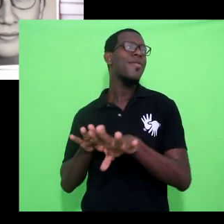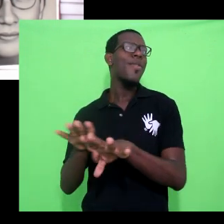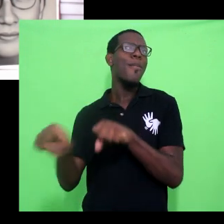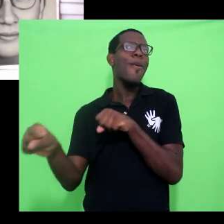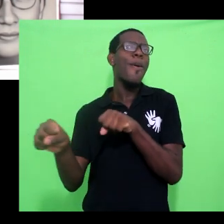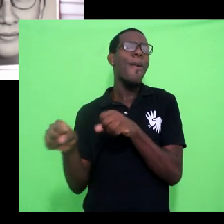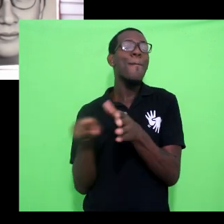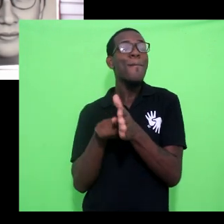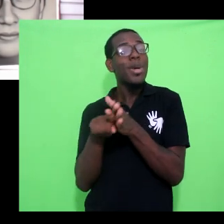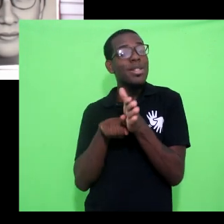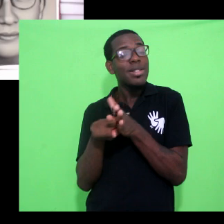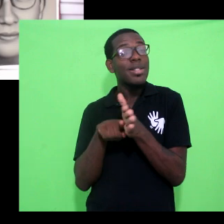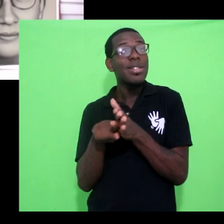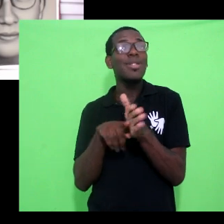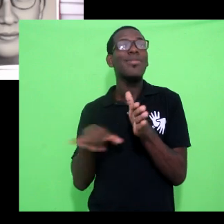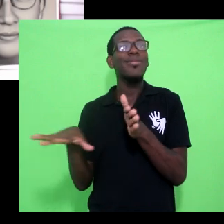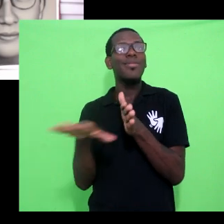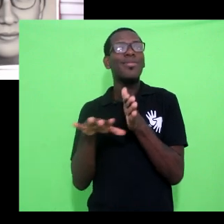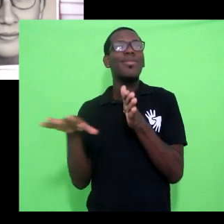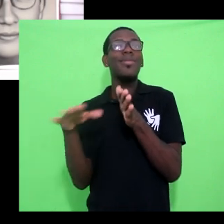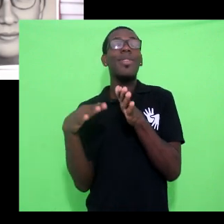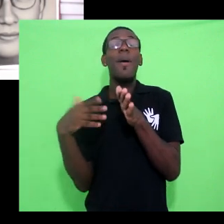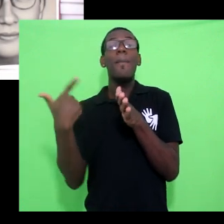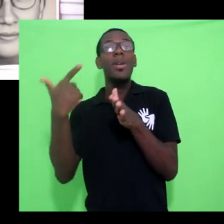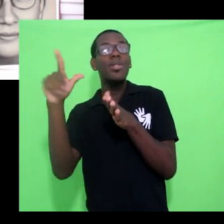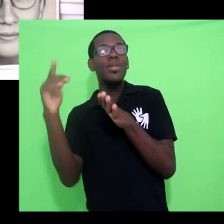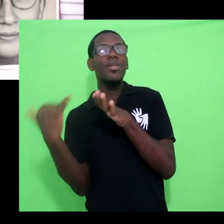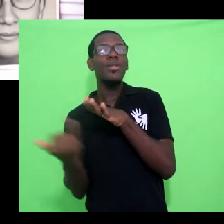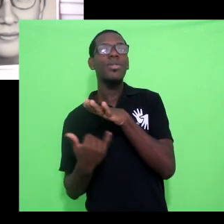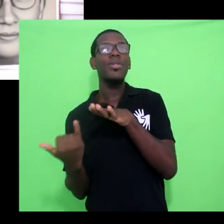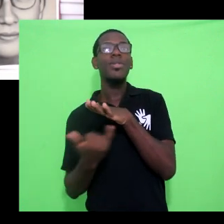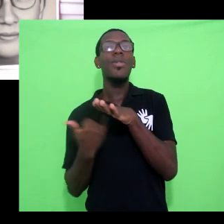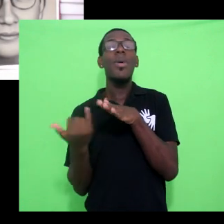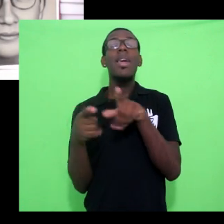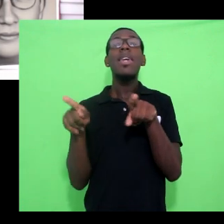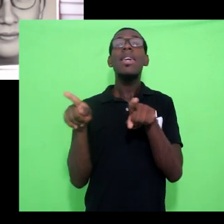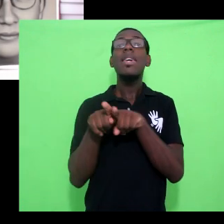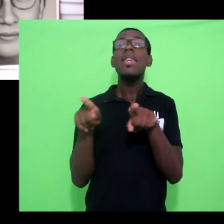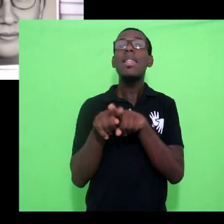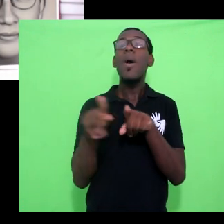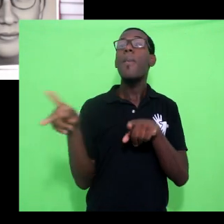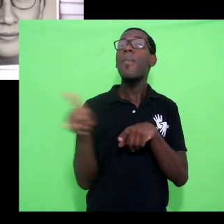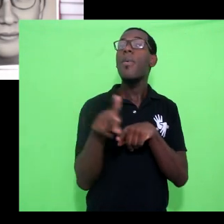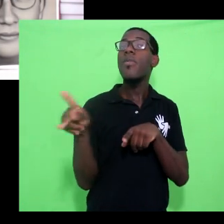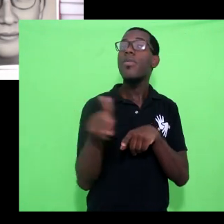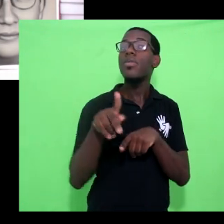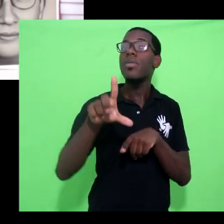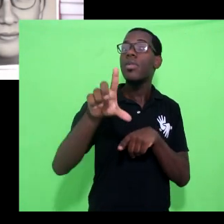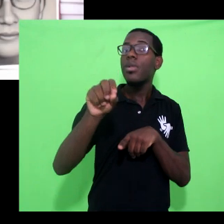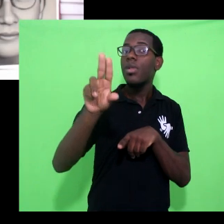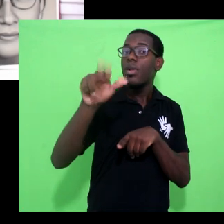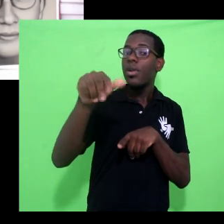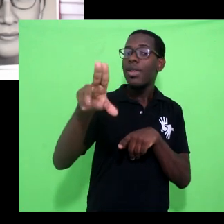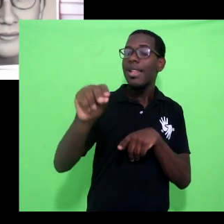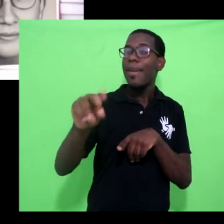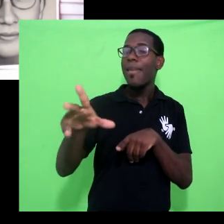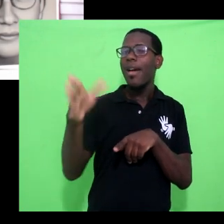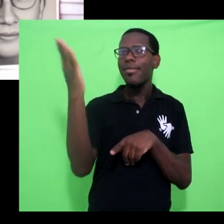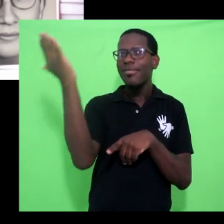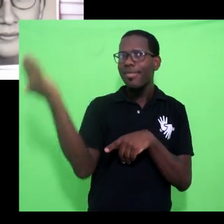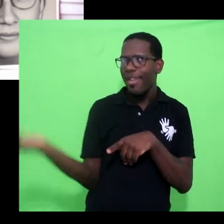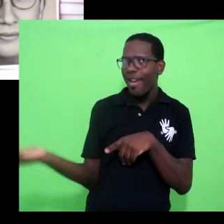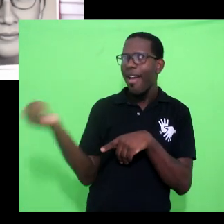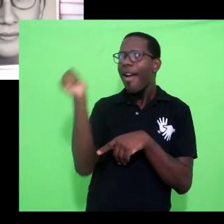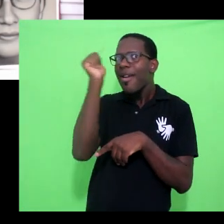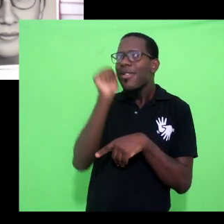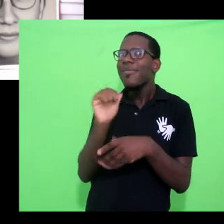Ondemar. Né? O IAB, ele sempre formou pesquisadores, mas geralmente formava para